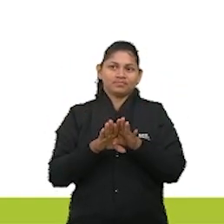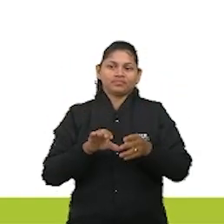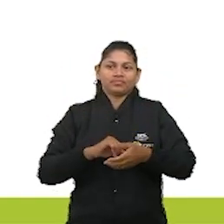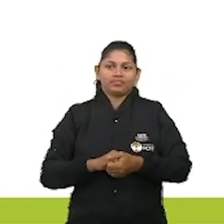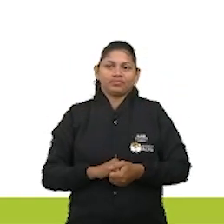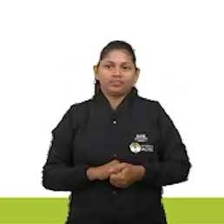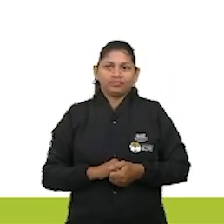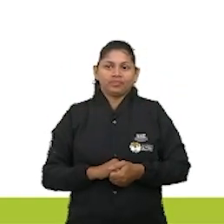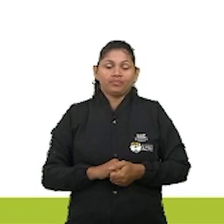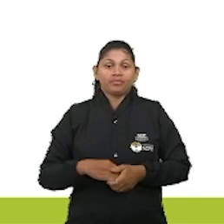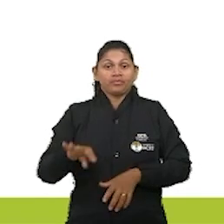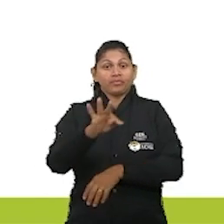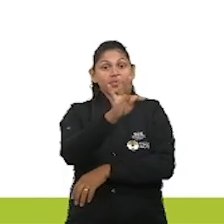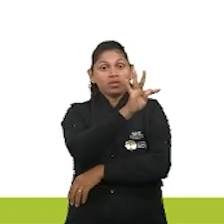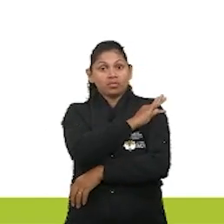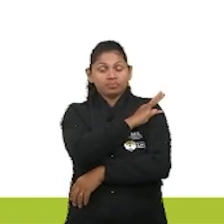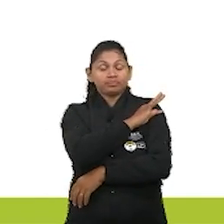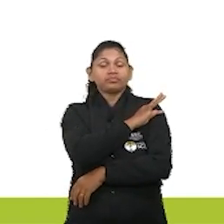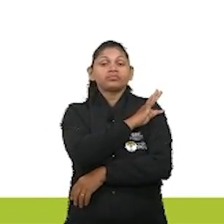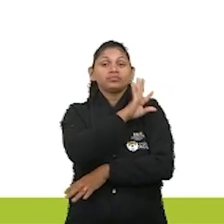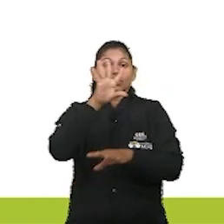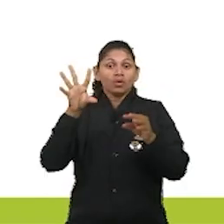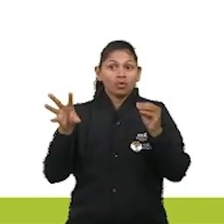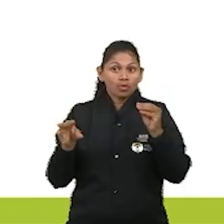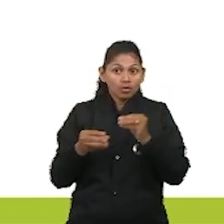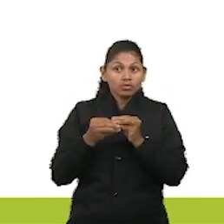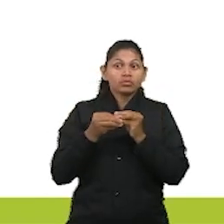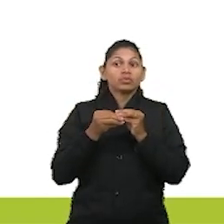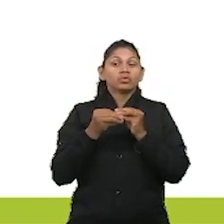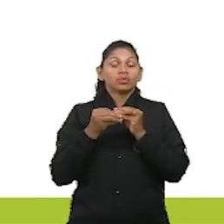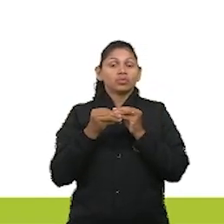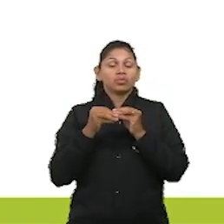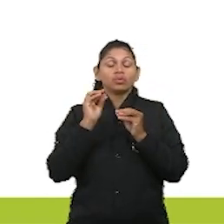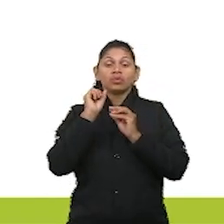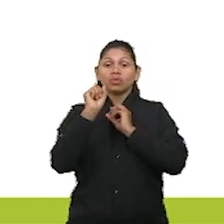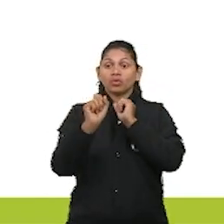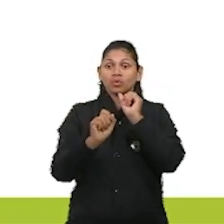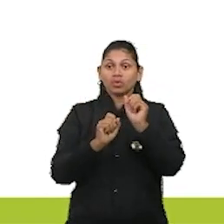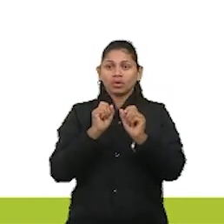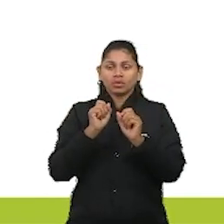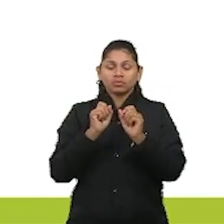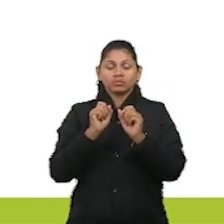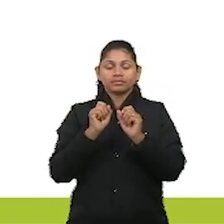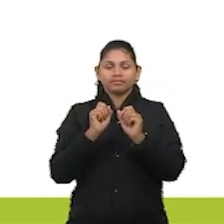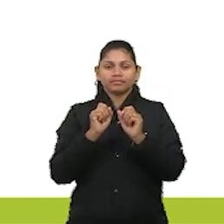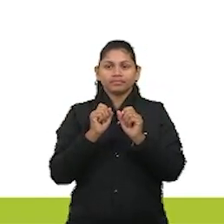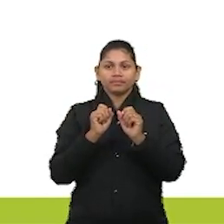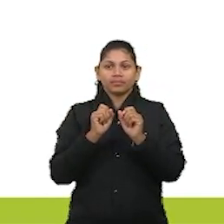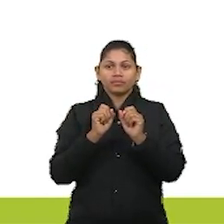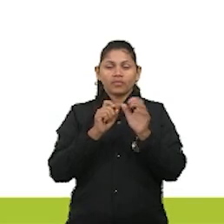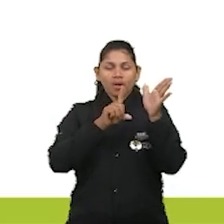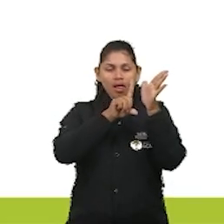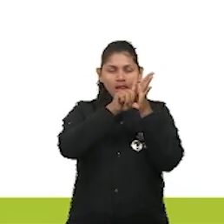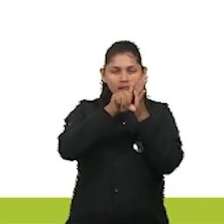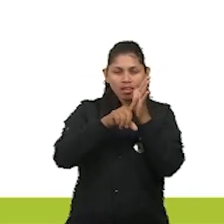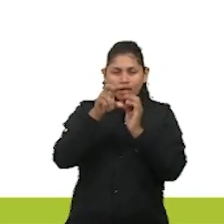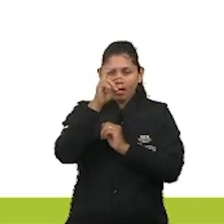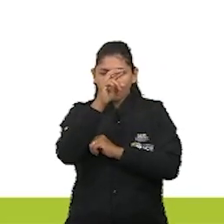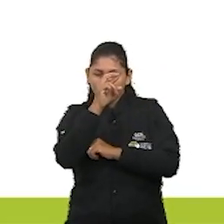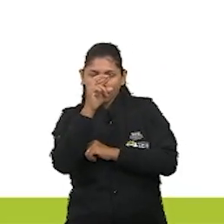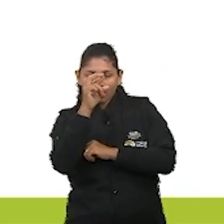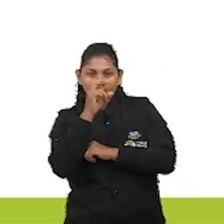O técnico concluiu que as correntes... tá, essa aqui é a pergunta, né? Vamos analisar essa imagem. Aí eu coloquei aqui, do